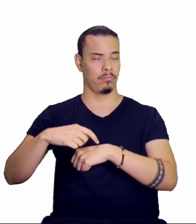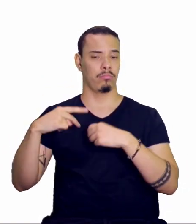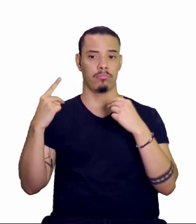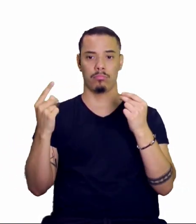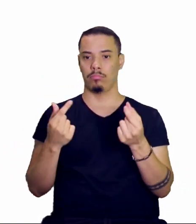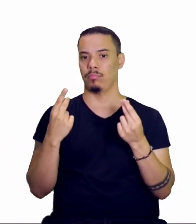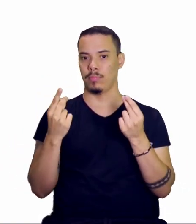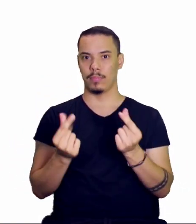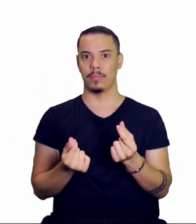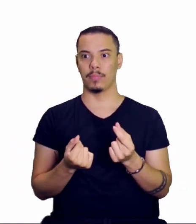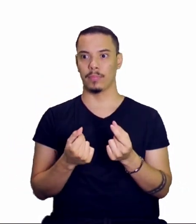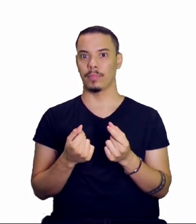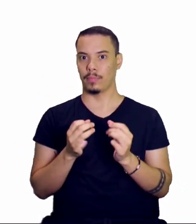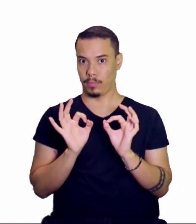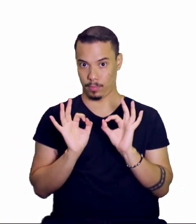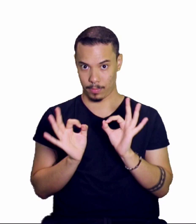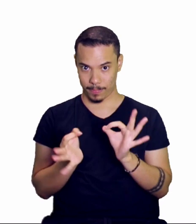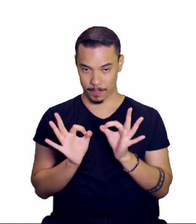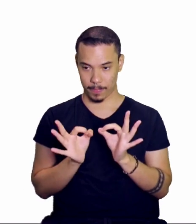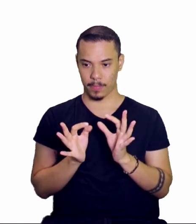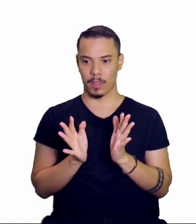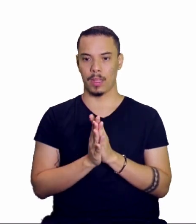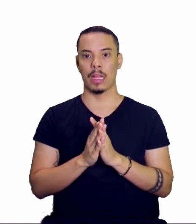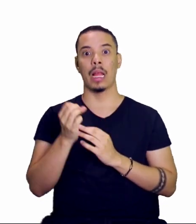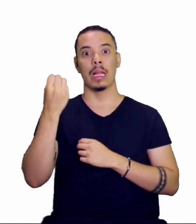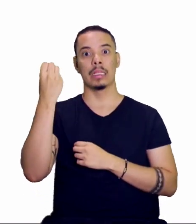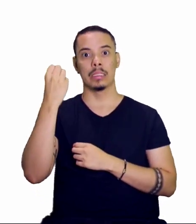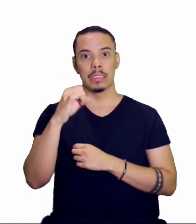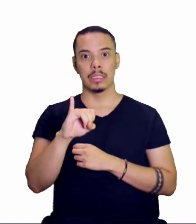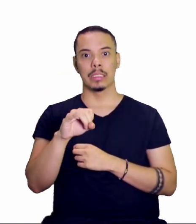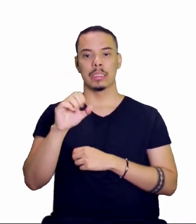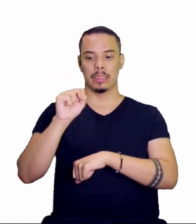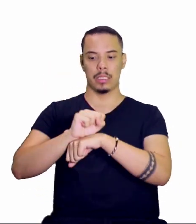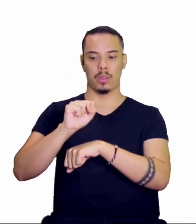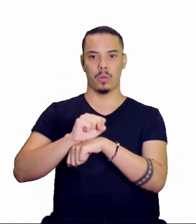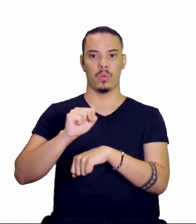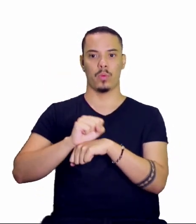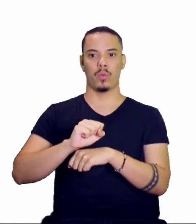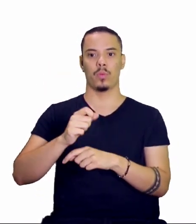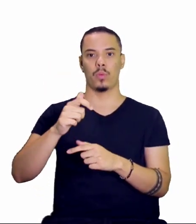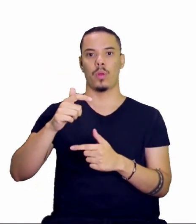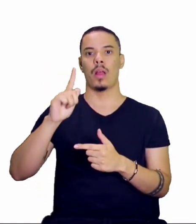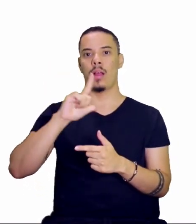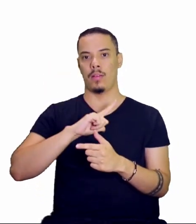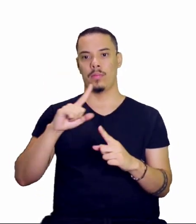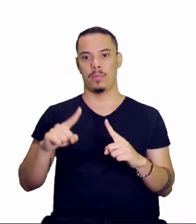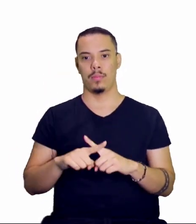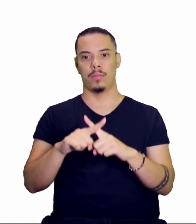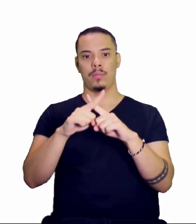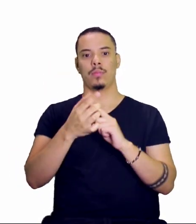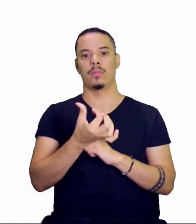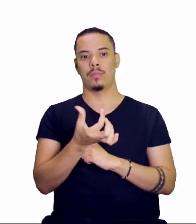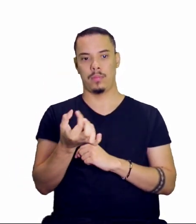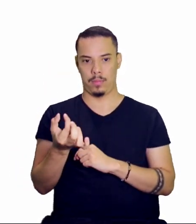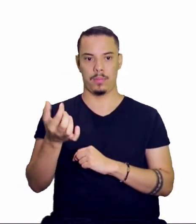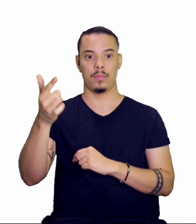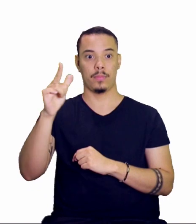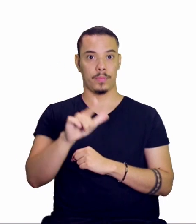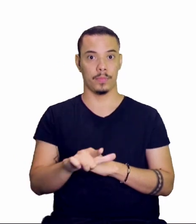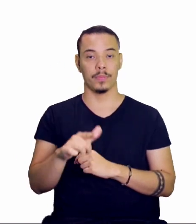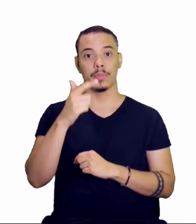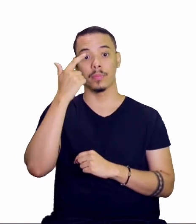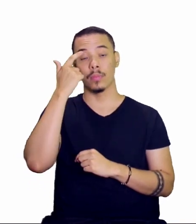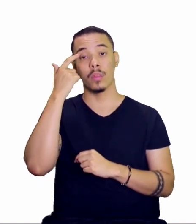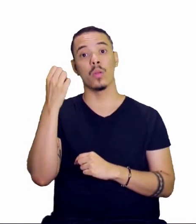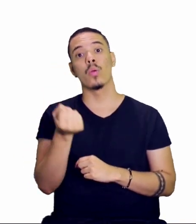tem que fazer outra multiplicação, né? Multiplicar por 60 mais uma vez, né? Exatamente. A gente vai fazer essa continha aqui para vocês. Então, aqui, olha só,